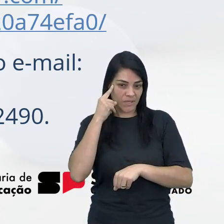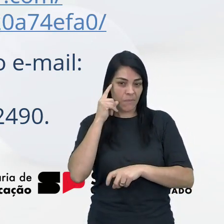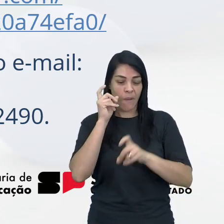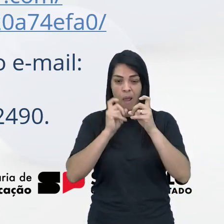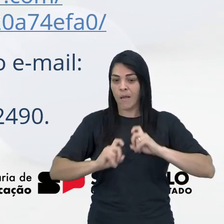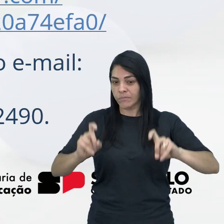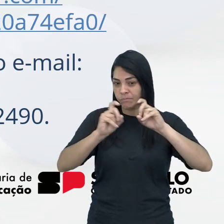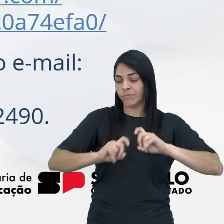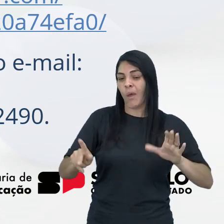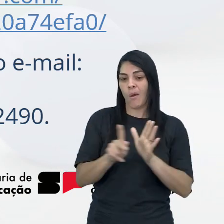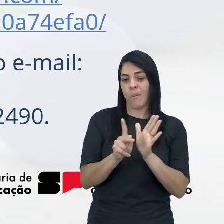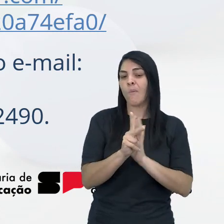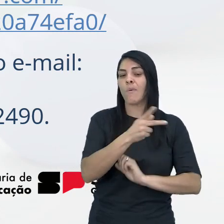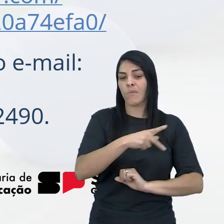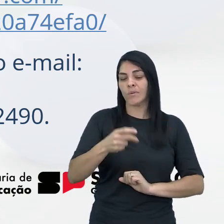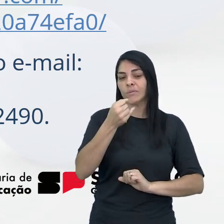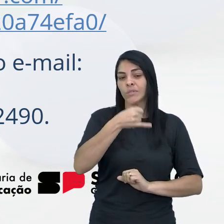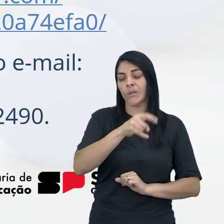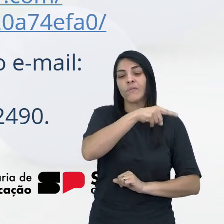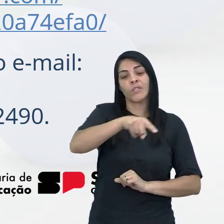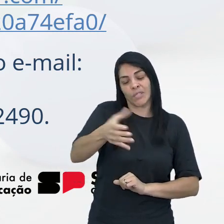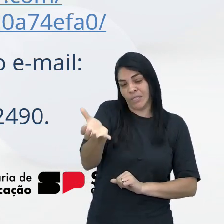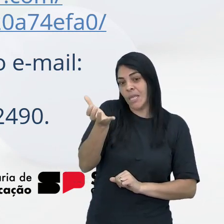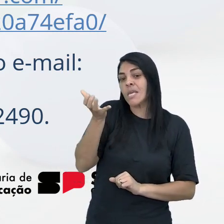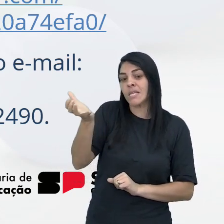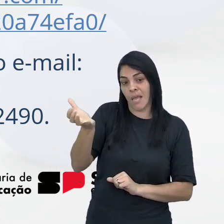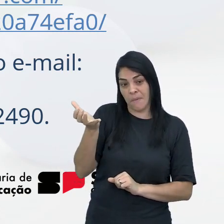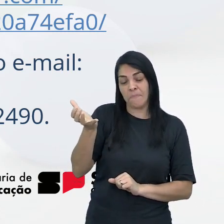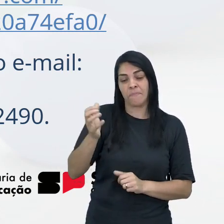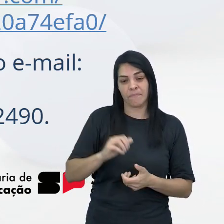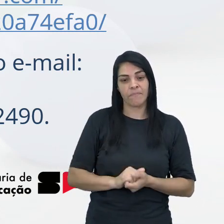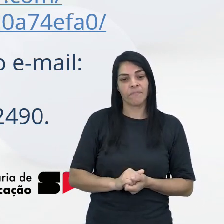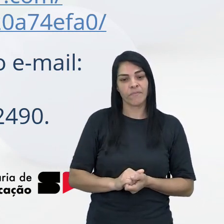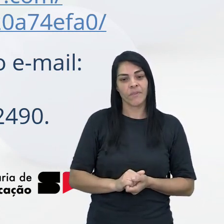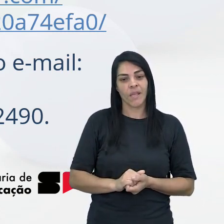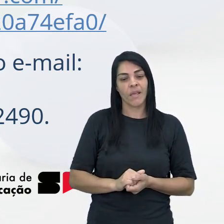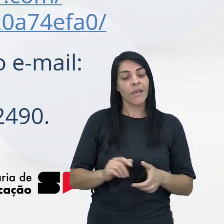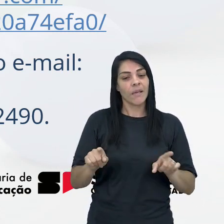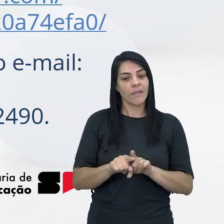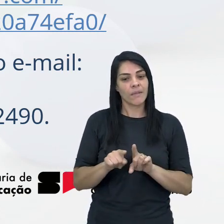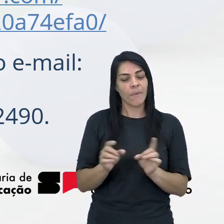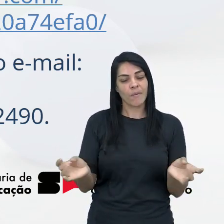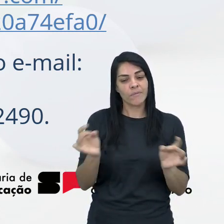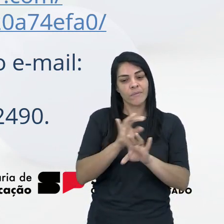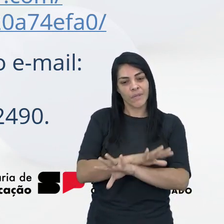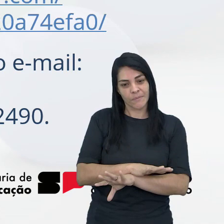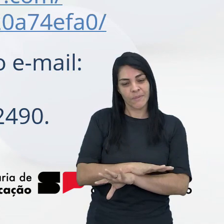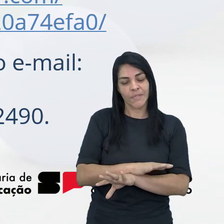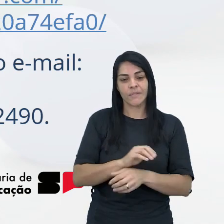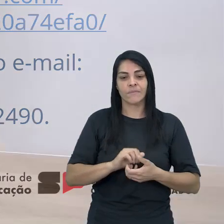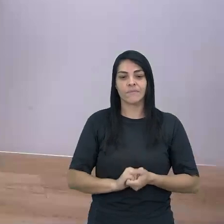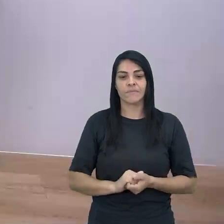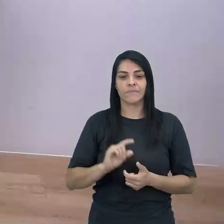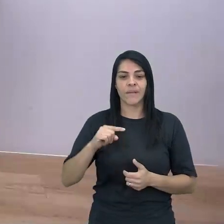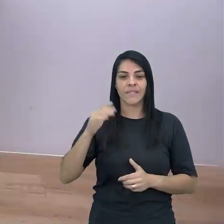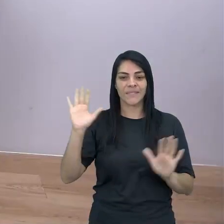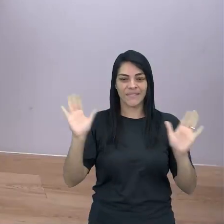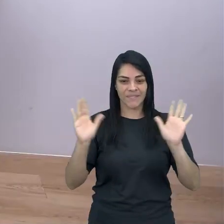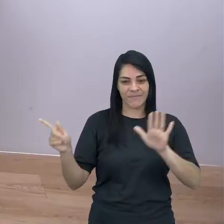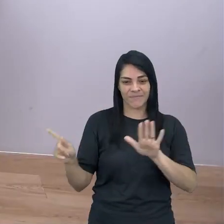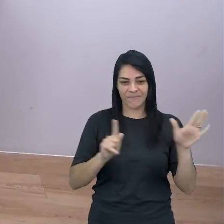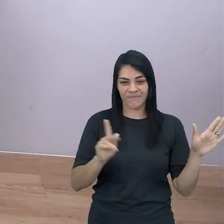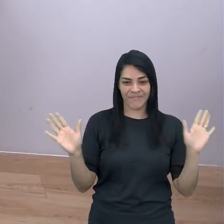Computacional para Professores, se você tiver interesse. E nós ficamos por aqui, né? Até a próxima